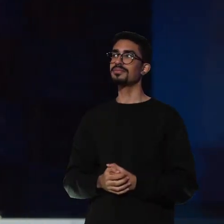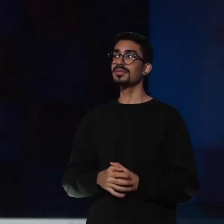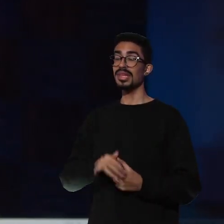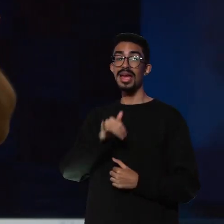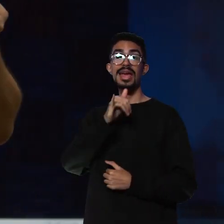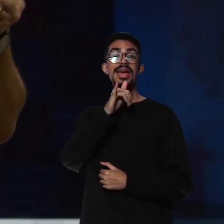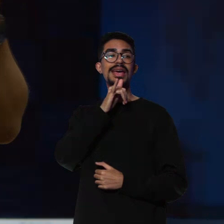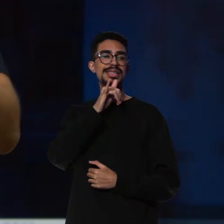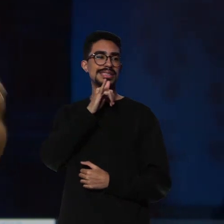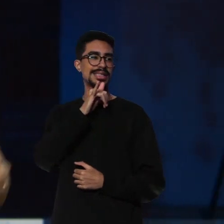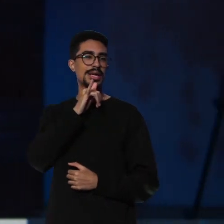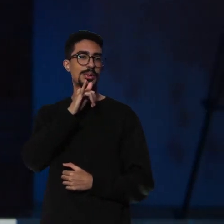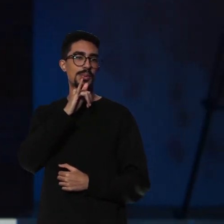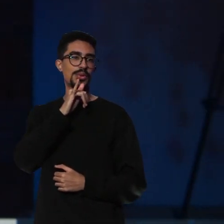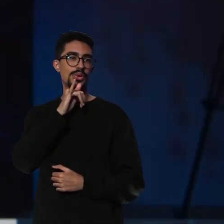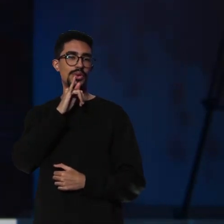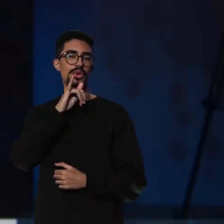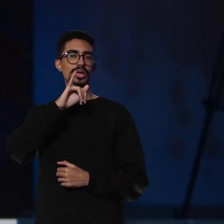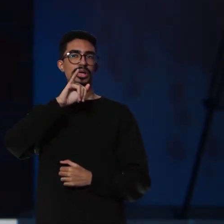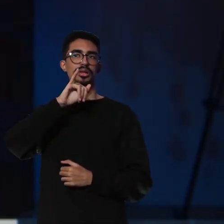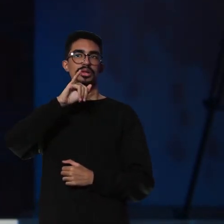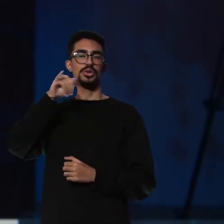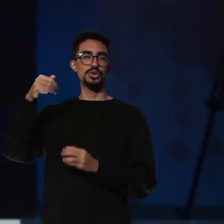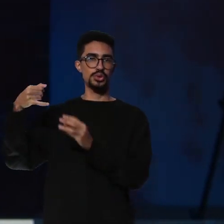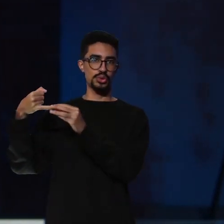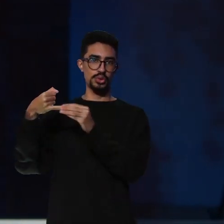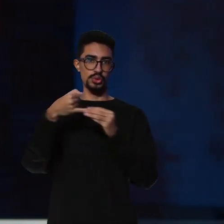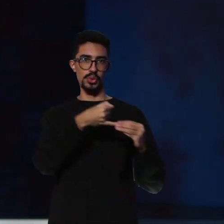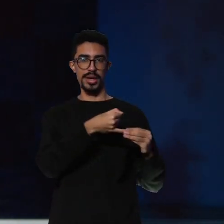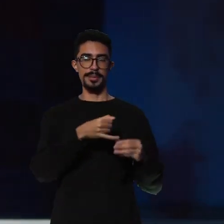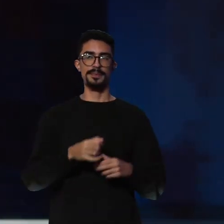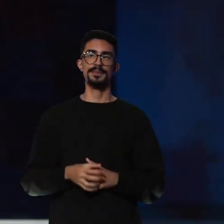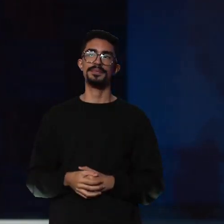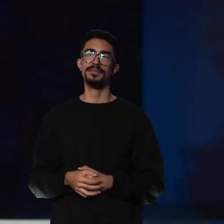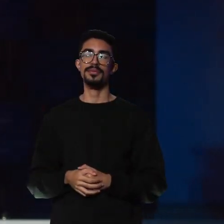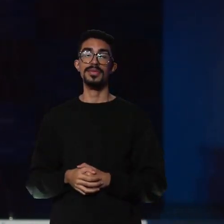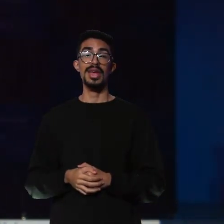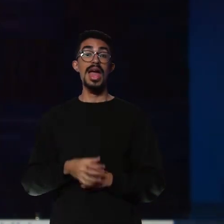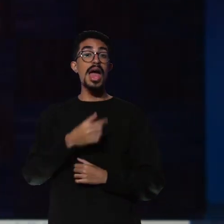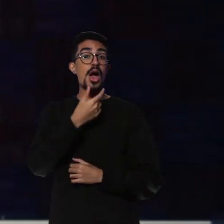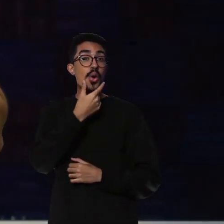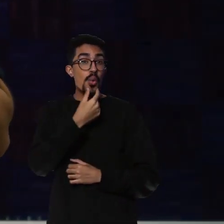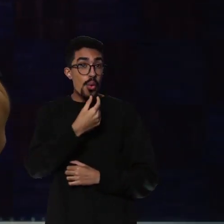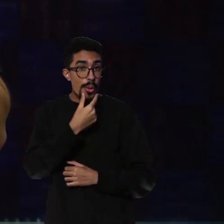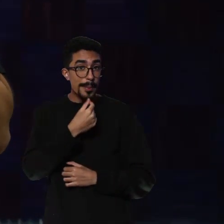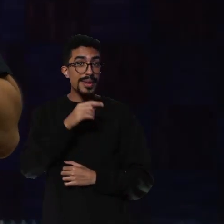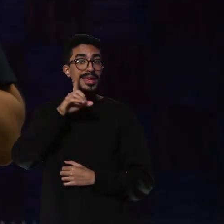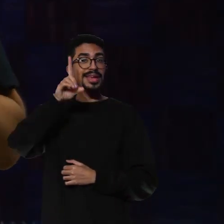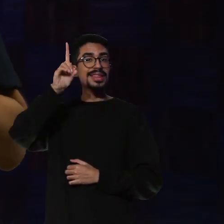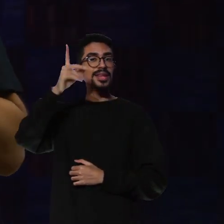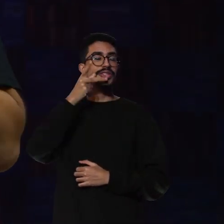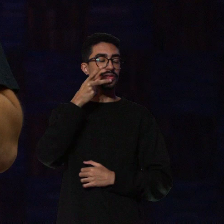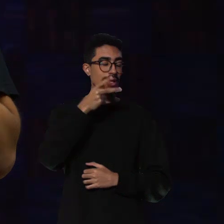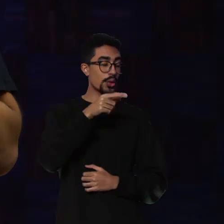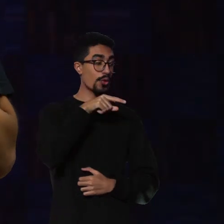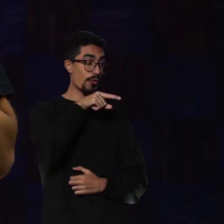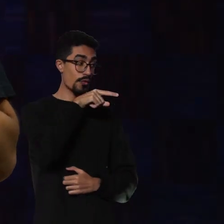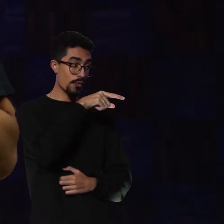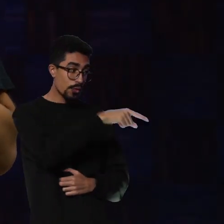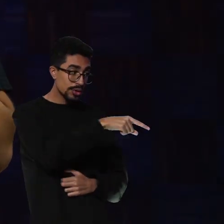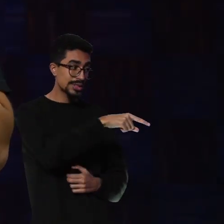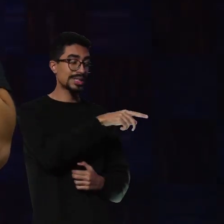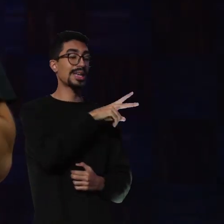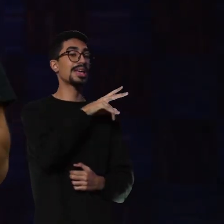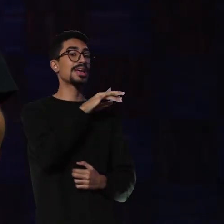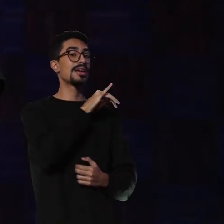ser senhor dos seus irmãos. Parênteses da mensagem. Onde é que na face da terra qualquer irmão mais velho vai gostar de